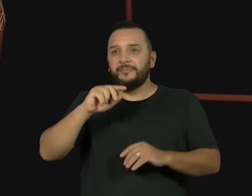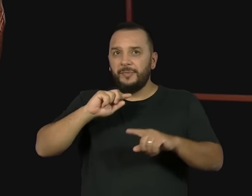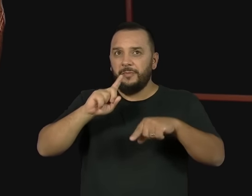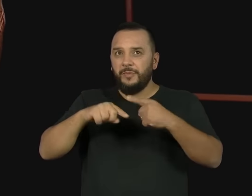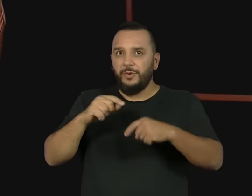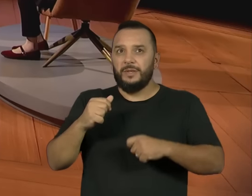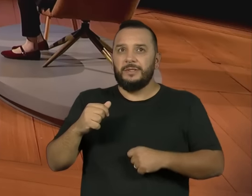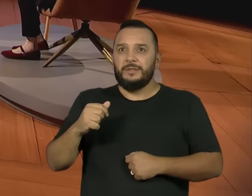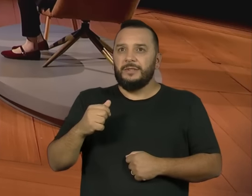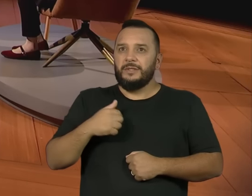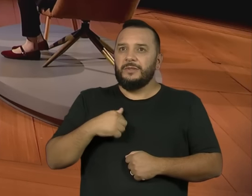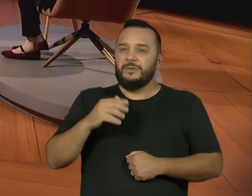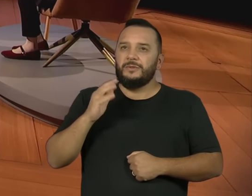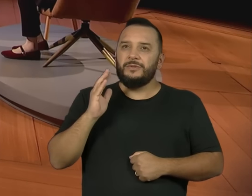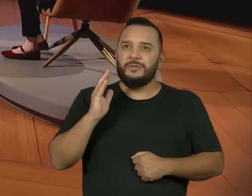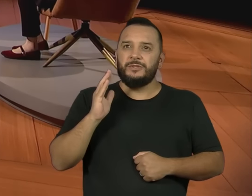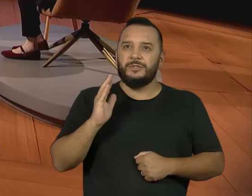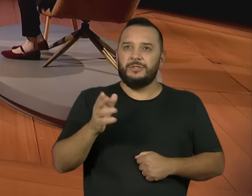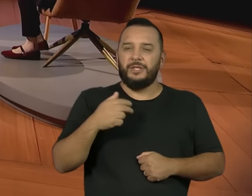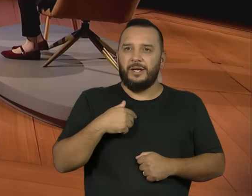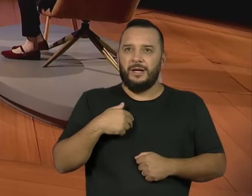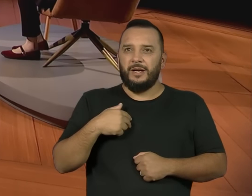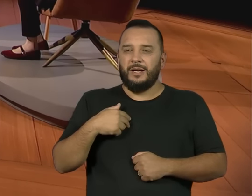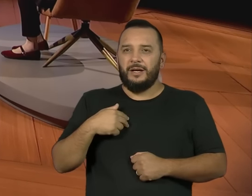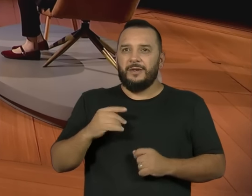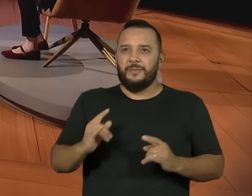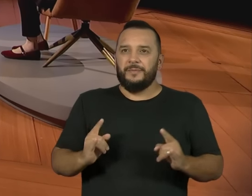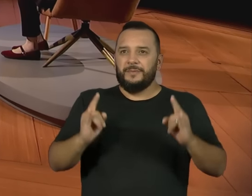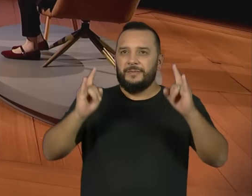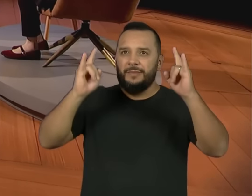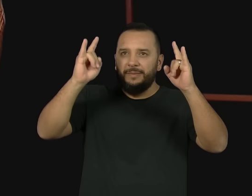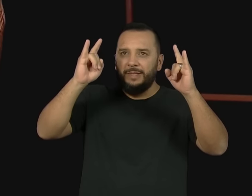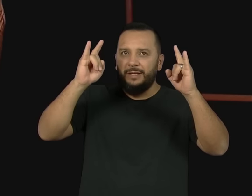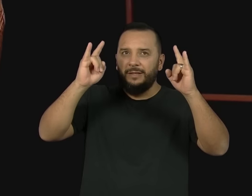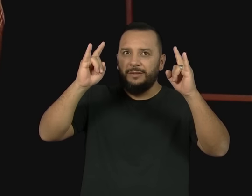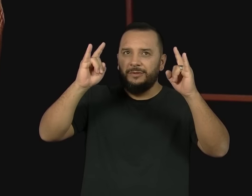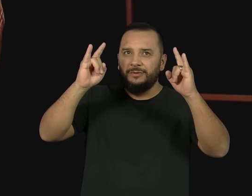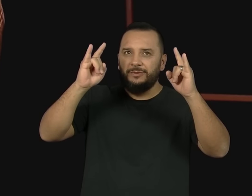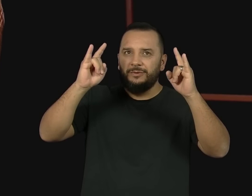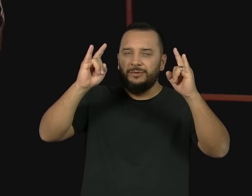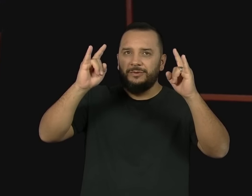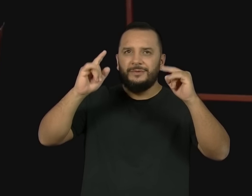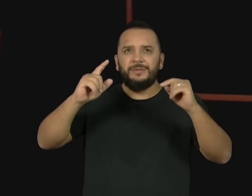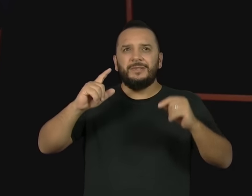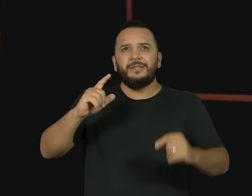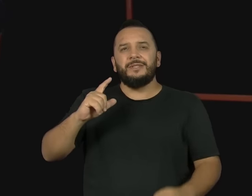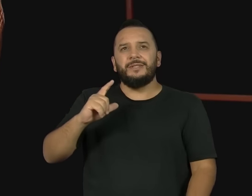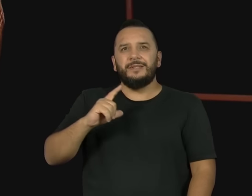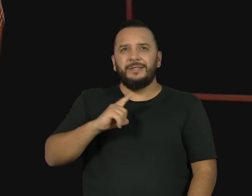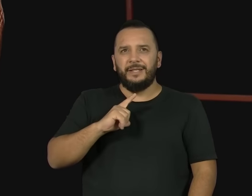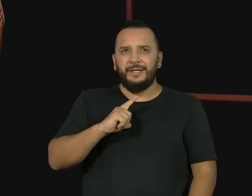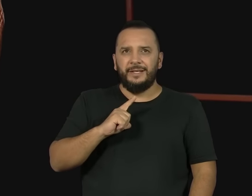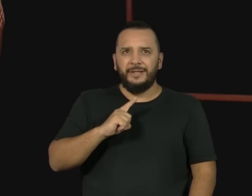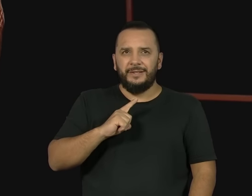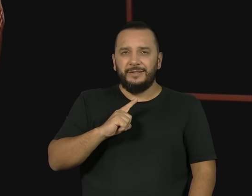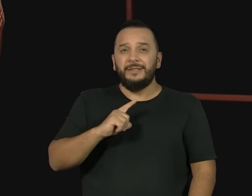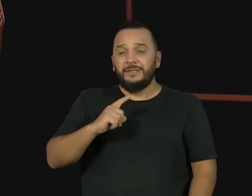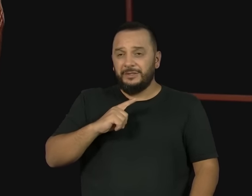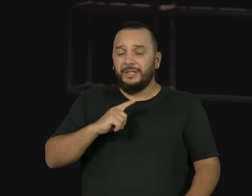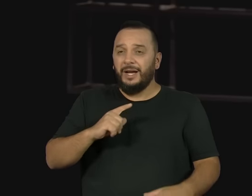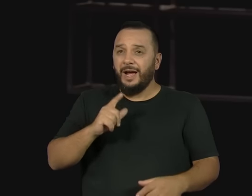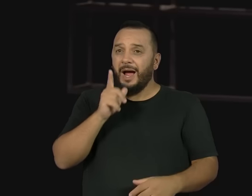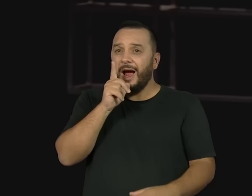pelos... Como chama? Pelo porão? Não, mas... em Paris tem uns, como chama? Esgotos,